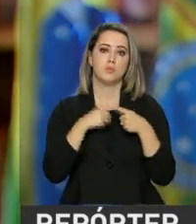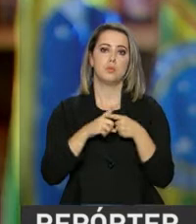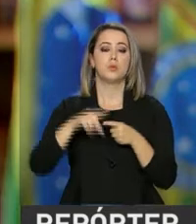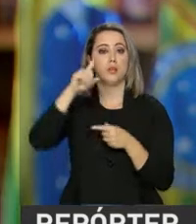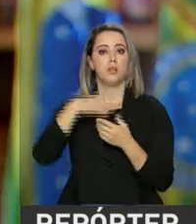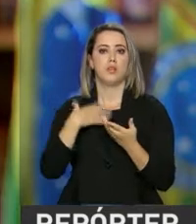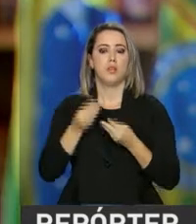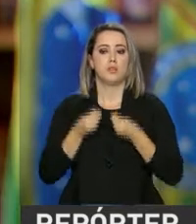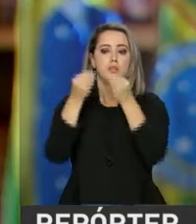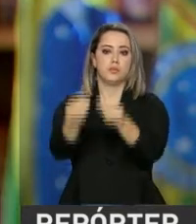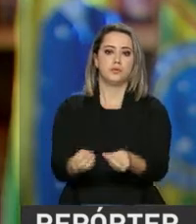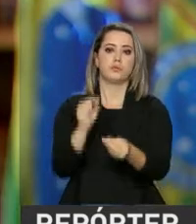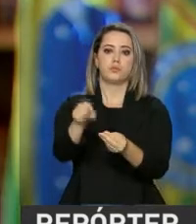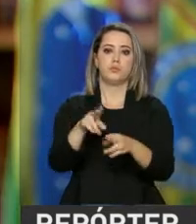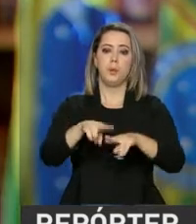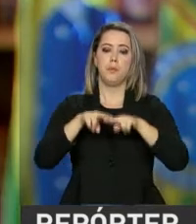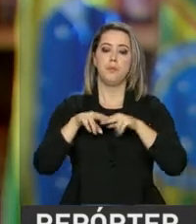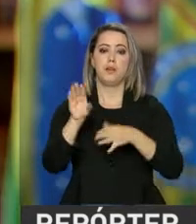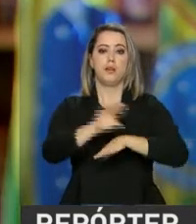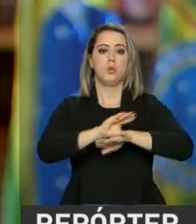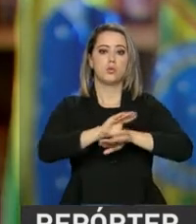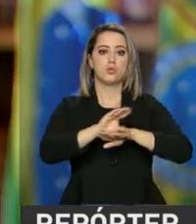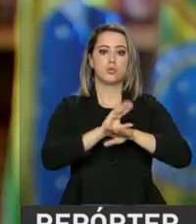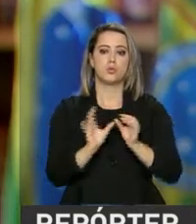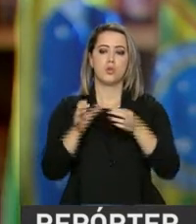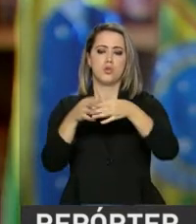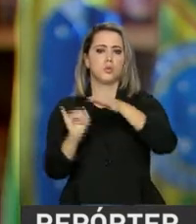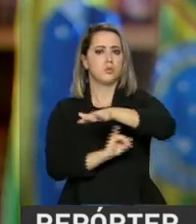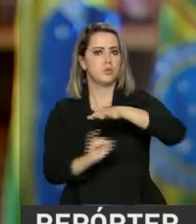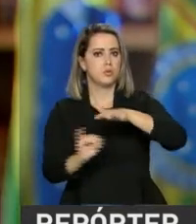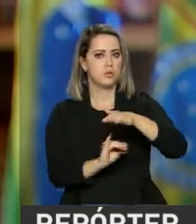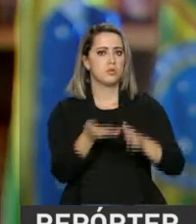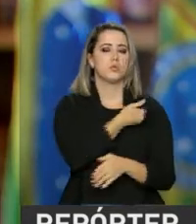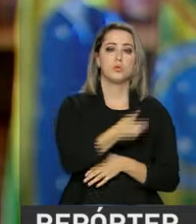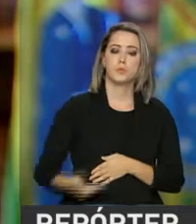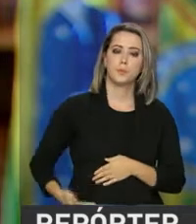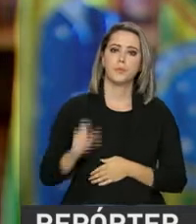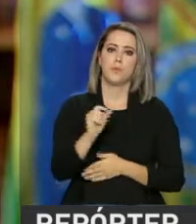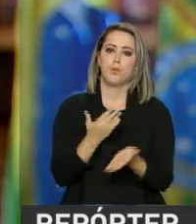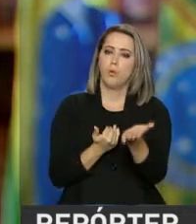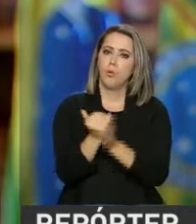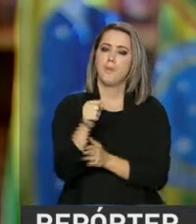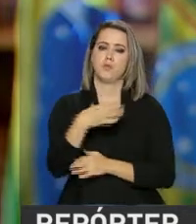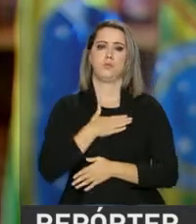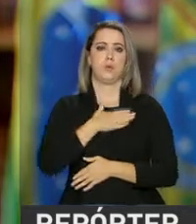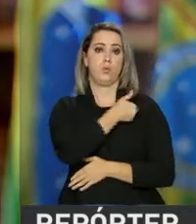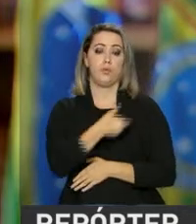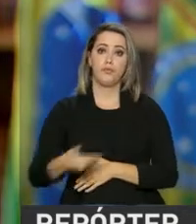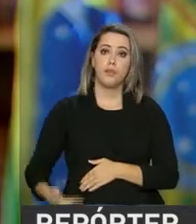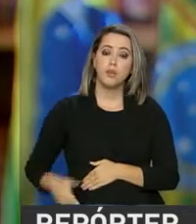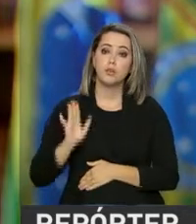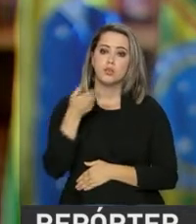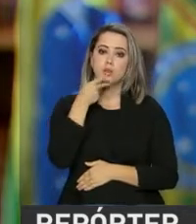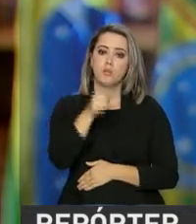conferido pela constituição as instituições públicas desde o início do governo tem